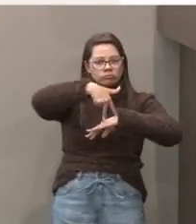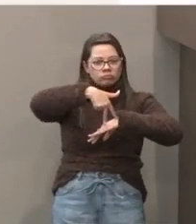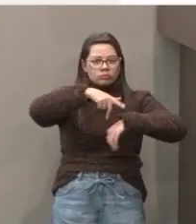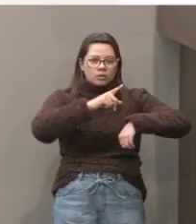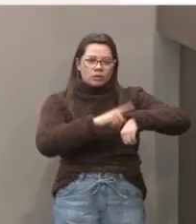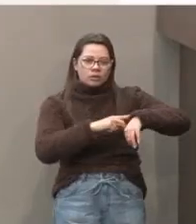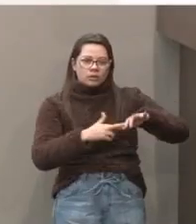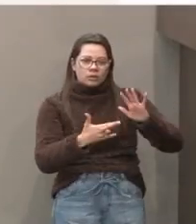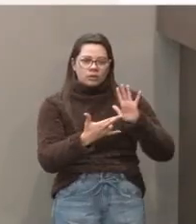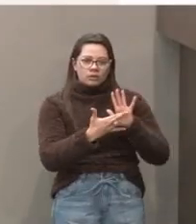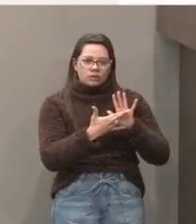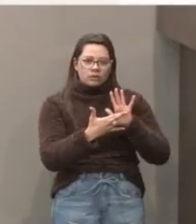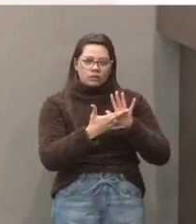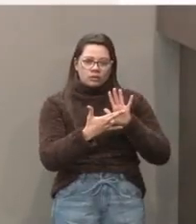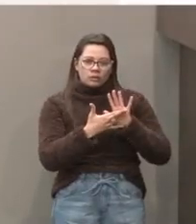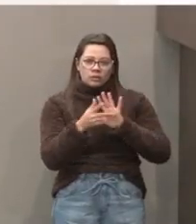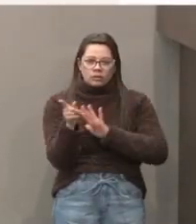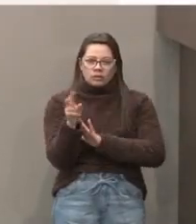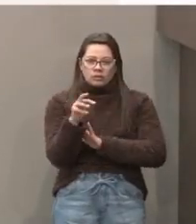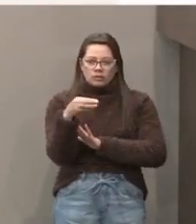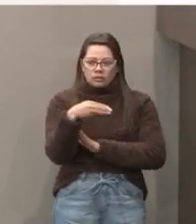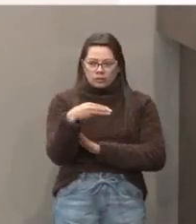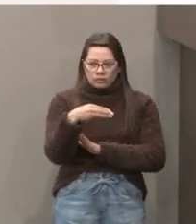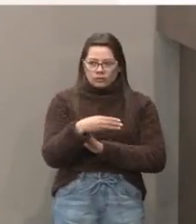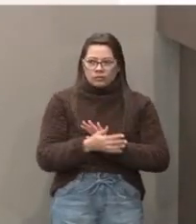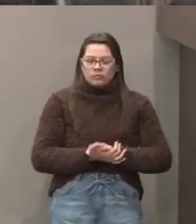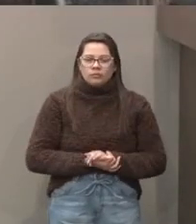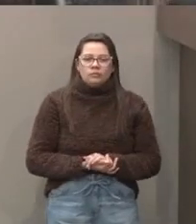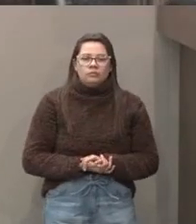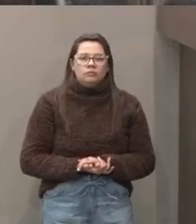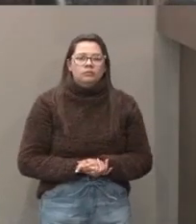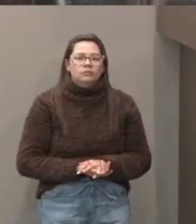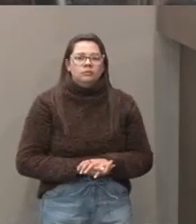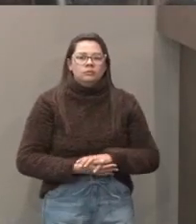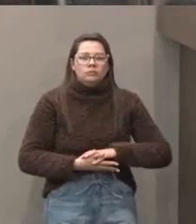tempo regimental de até 15 minutos.